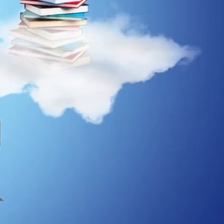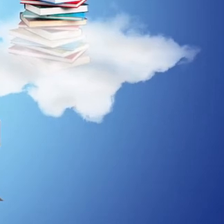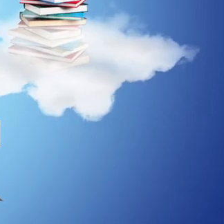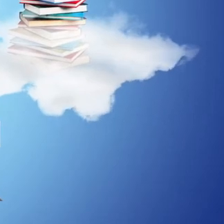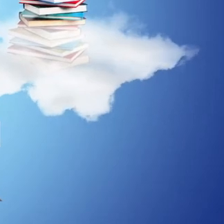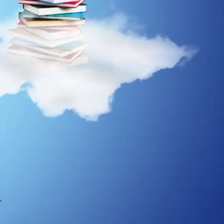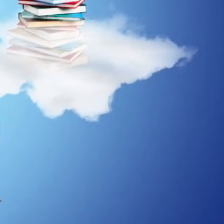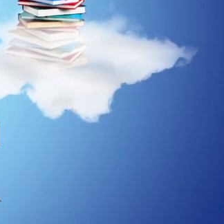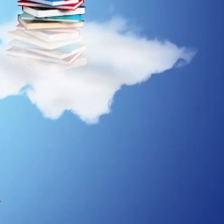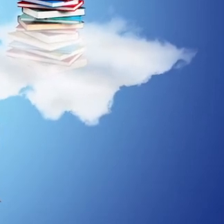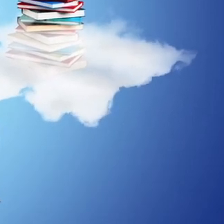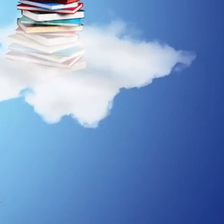Pedro Negri